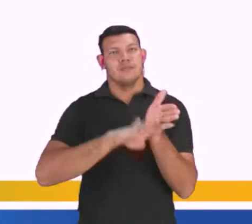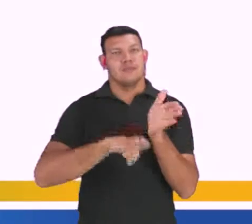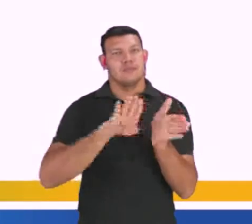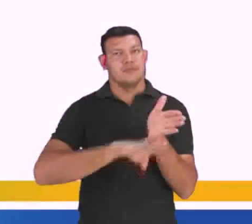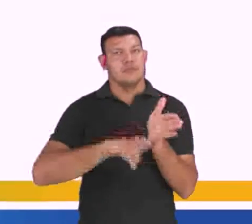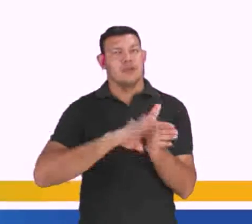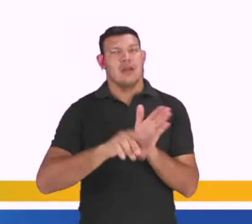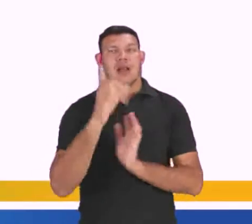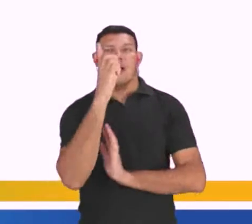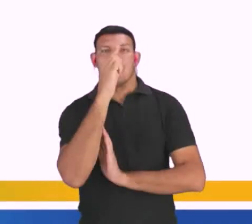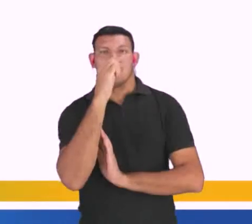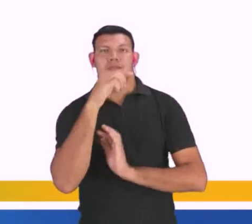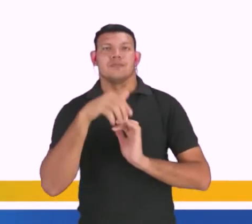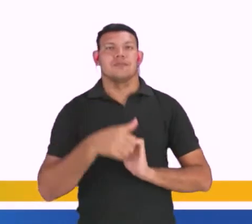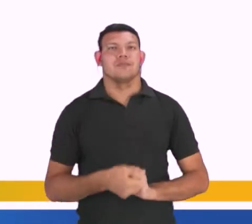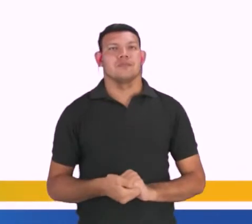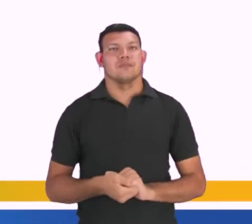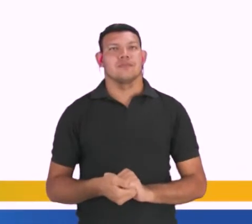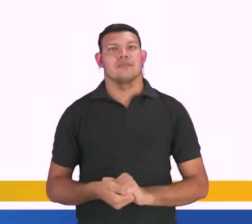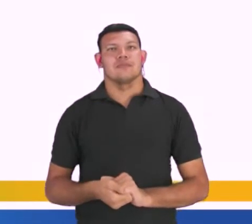através da retirada da água.